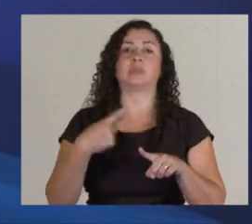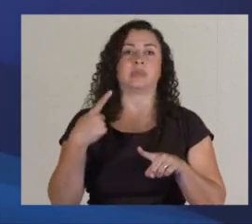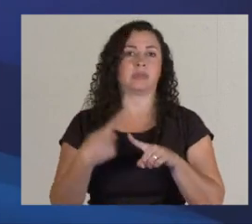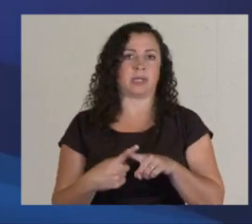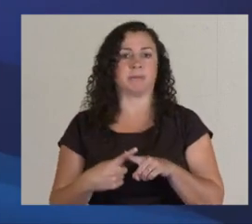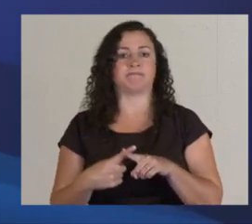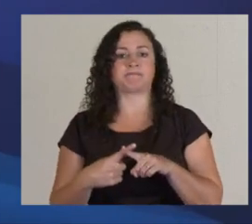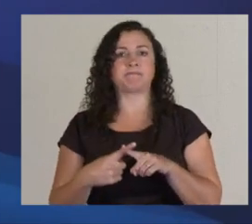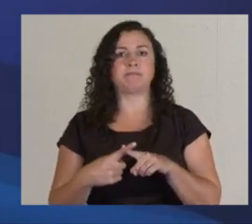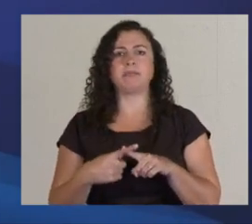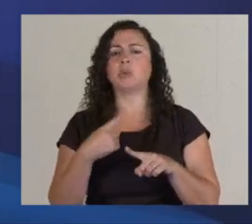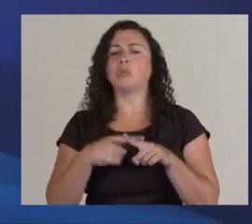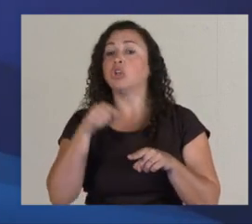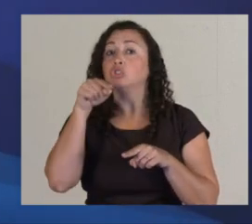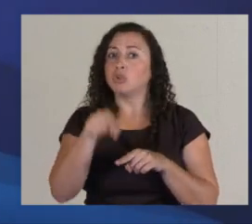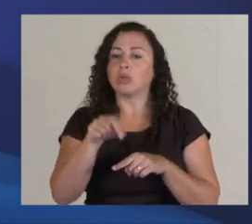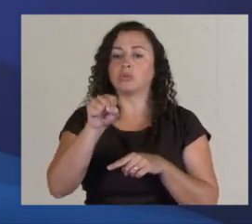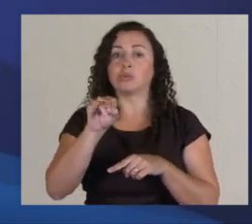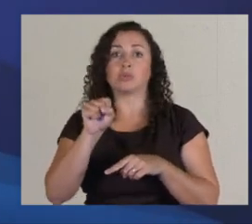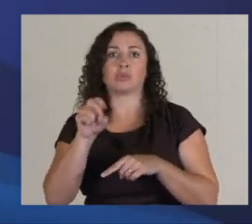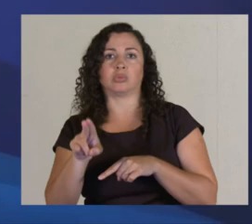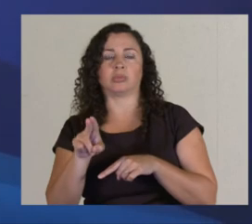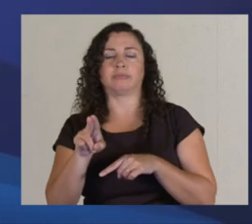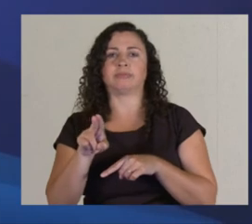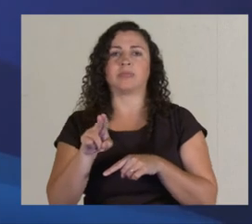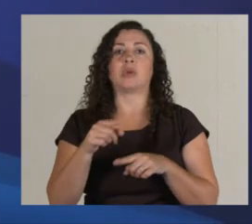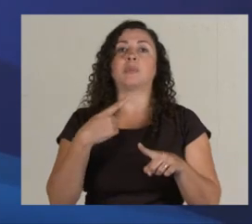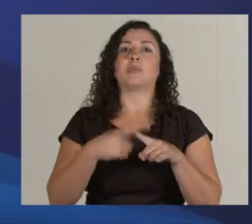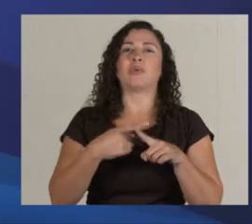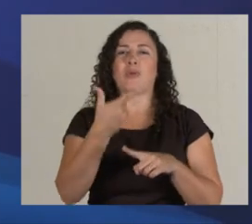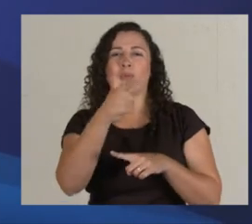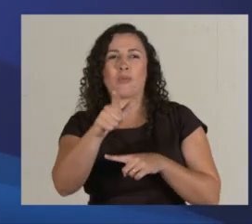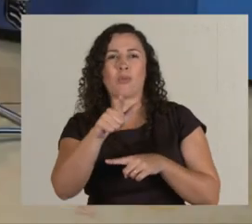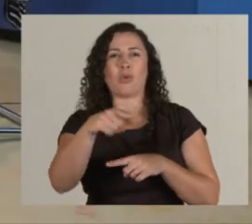que só neste caso e não na ampla concorrência? Para